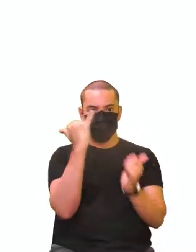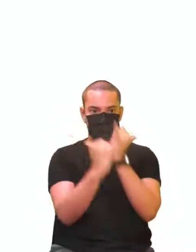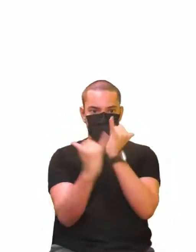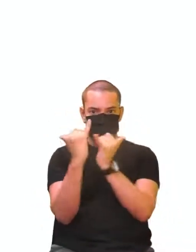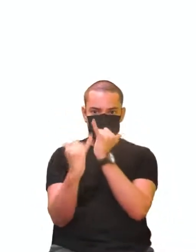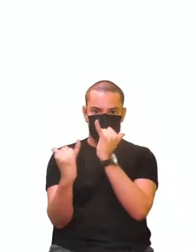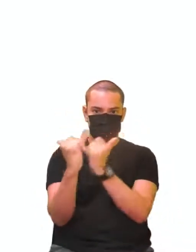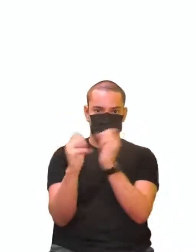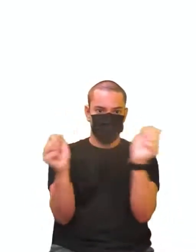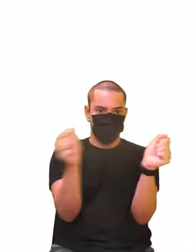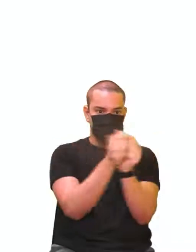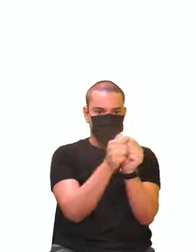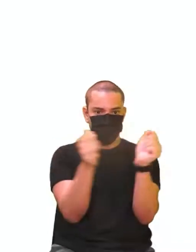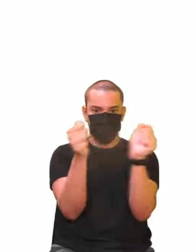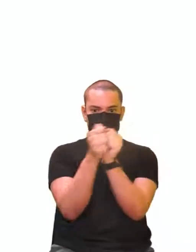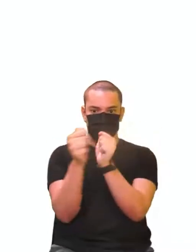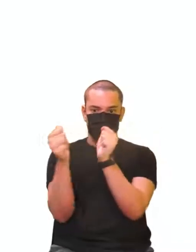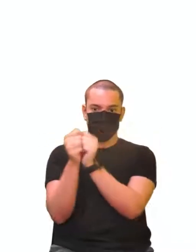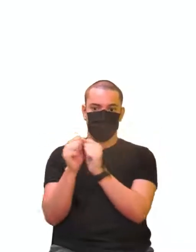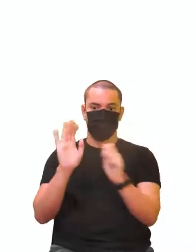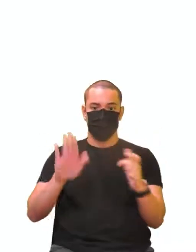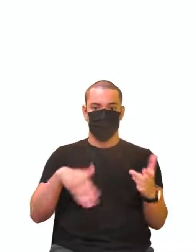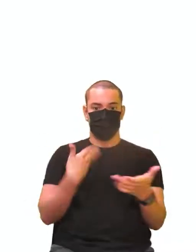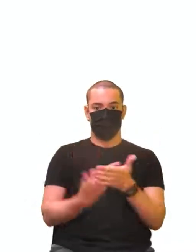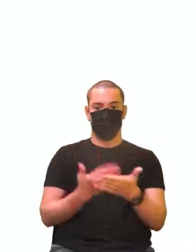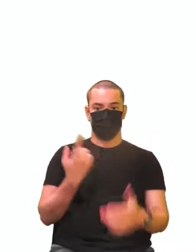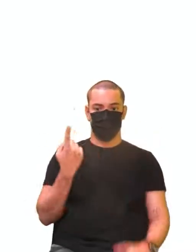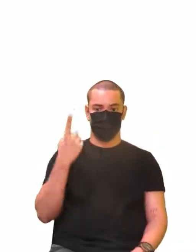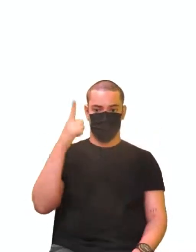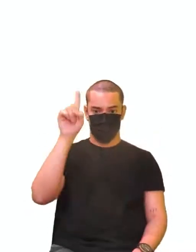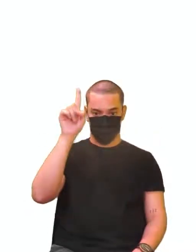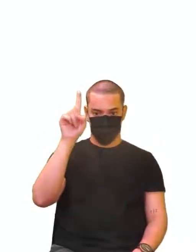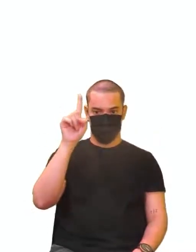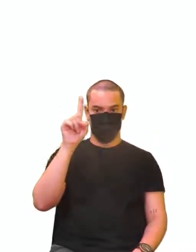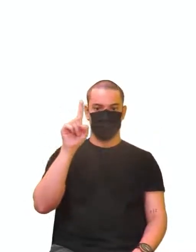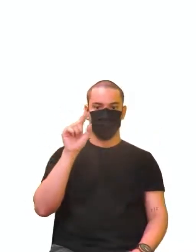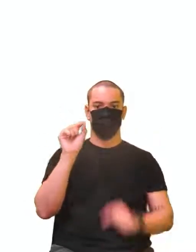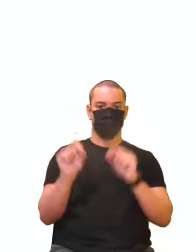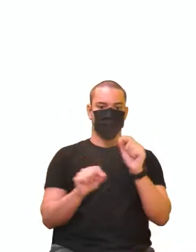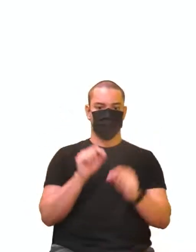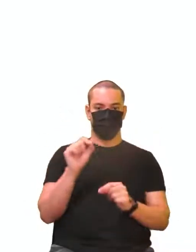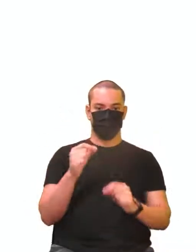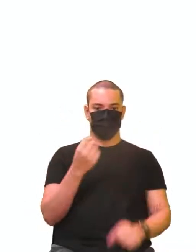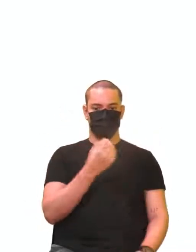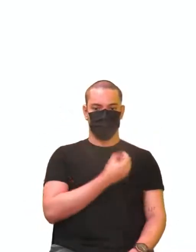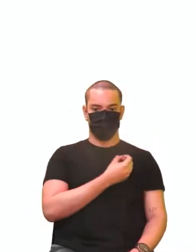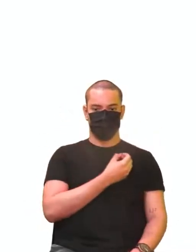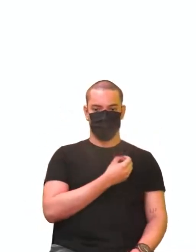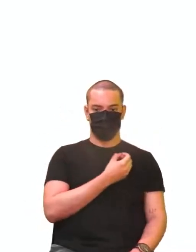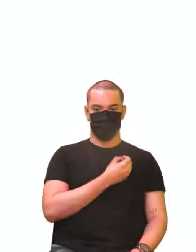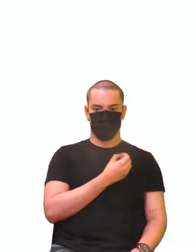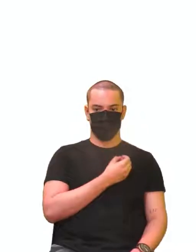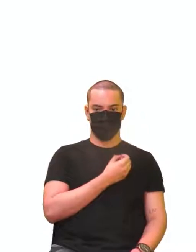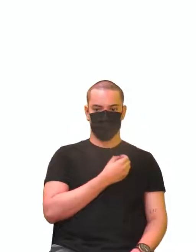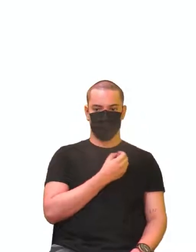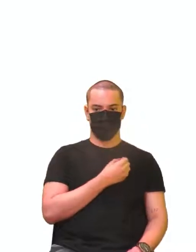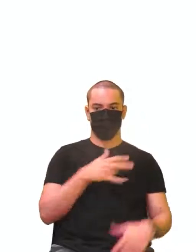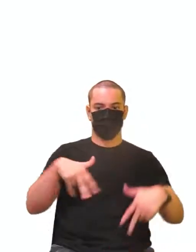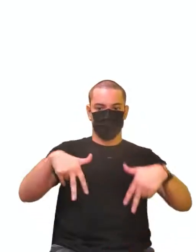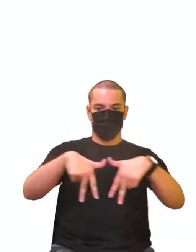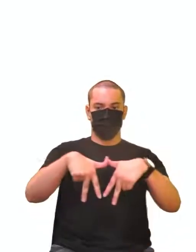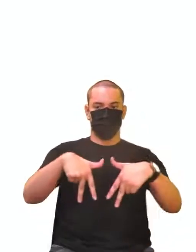assemelha a ele, né? Exatamente. Até o último par, que no caso são os pares ali